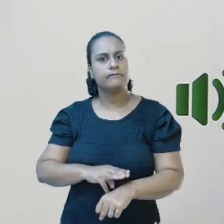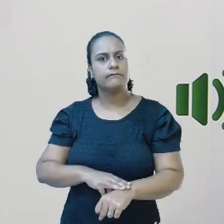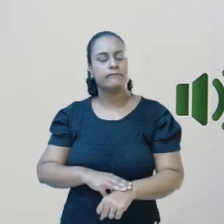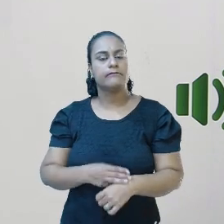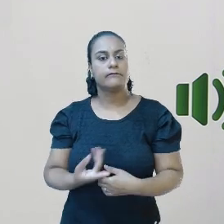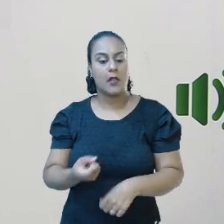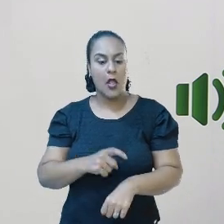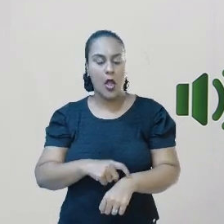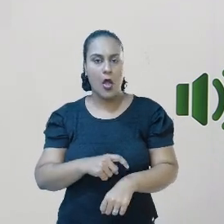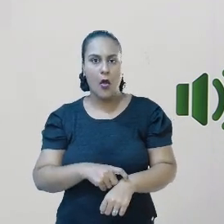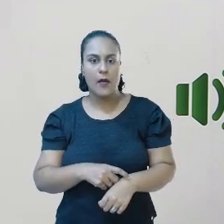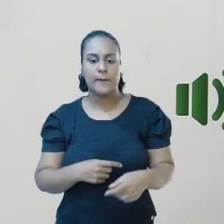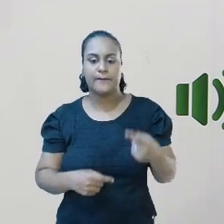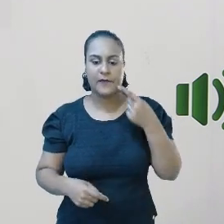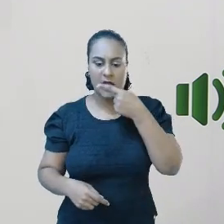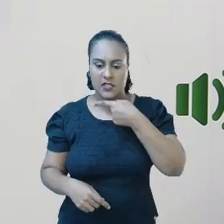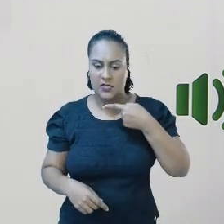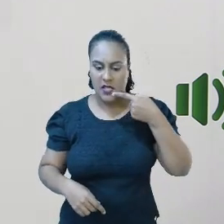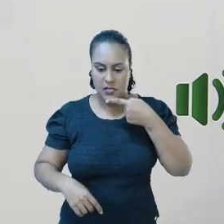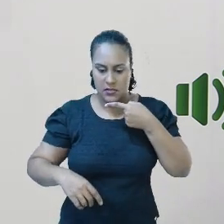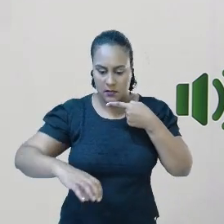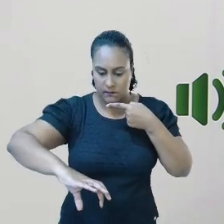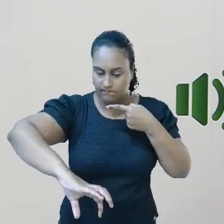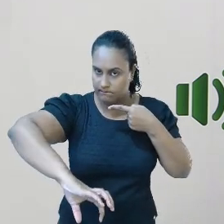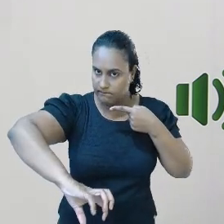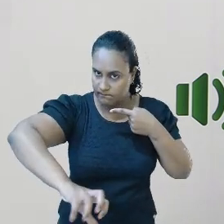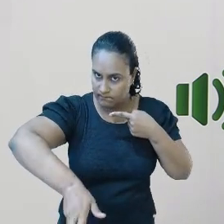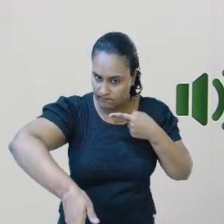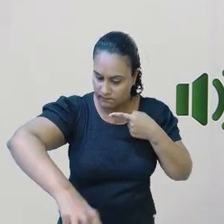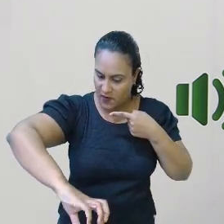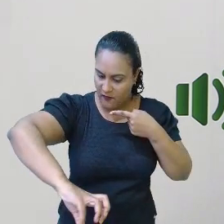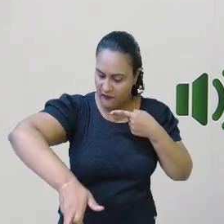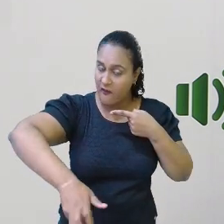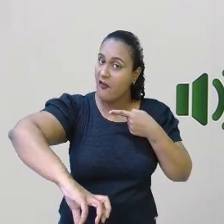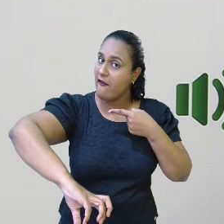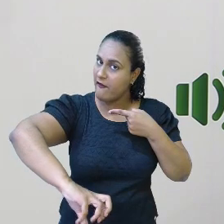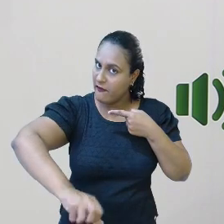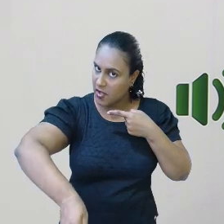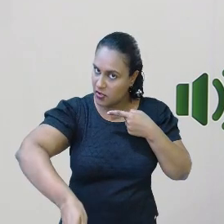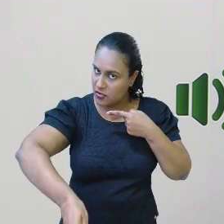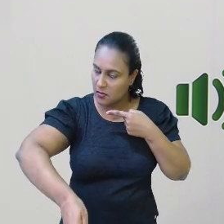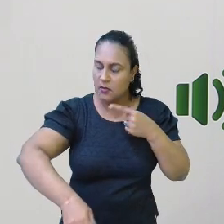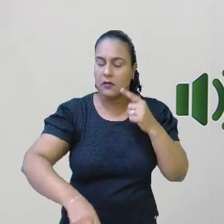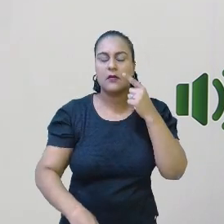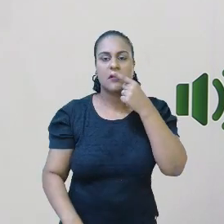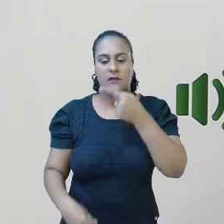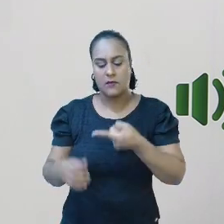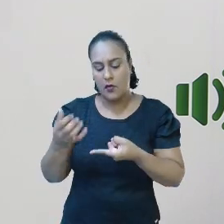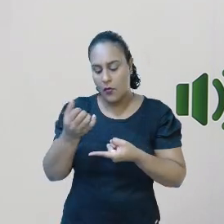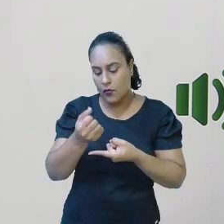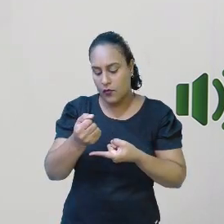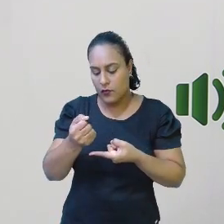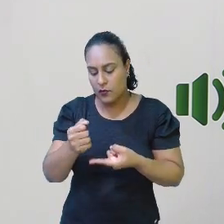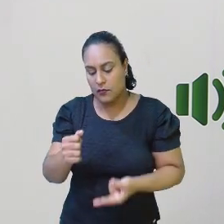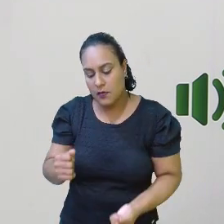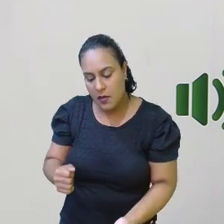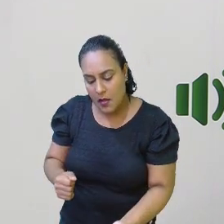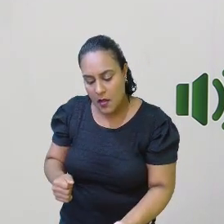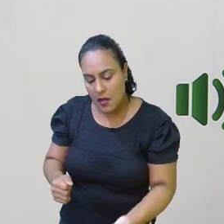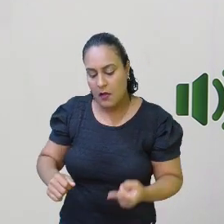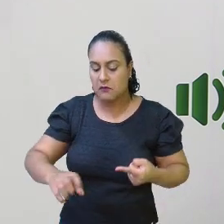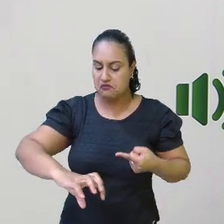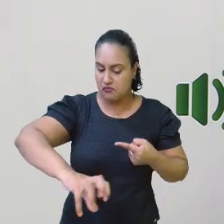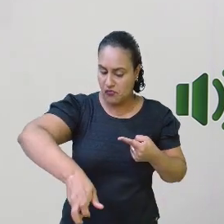hora que a gente estiver escovando o dente, fecha a torneira. Então você está ali escovando os dentes, você vai, bota um pouquinho de água na pasta,